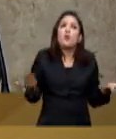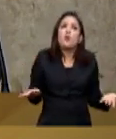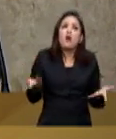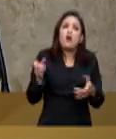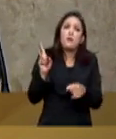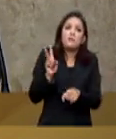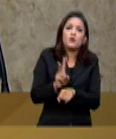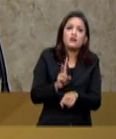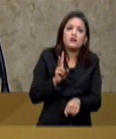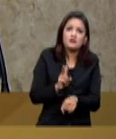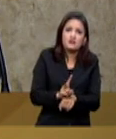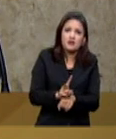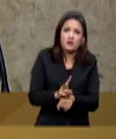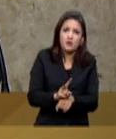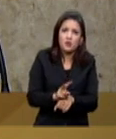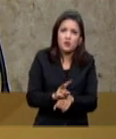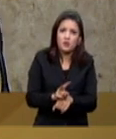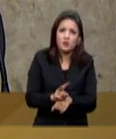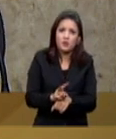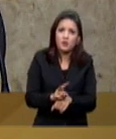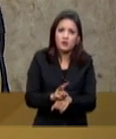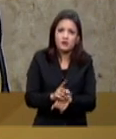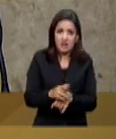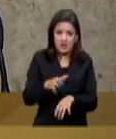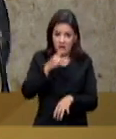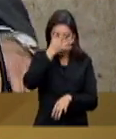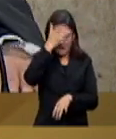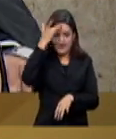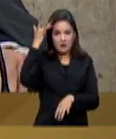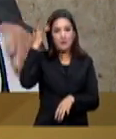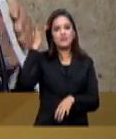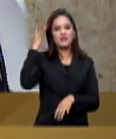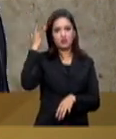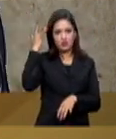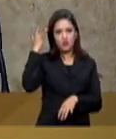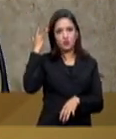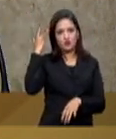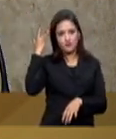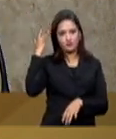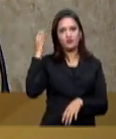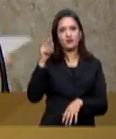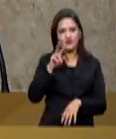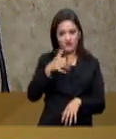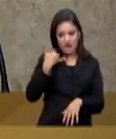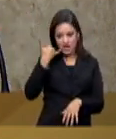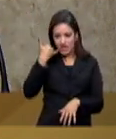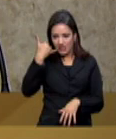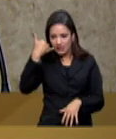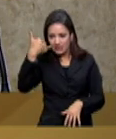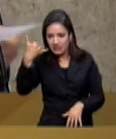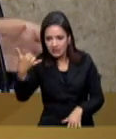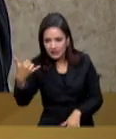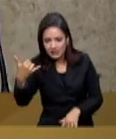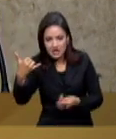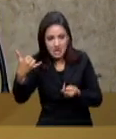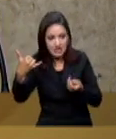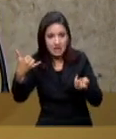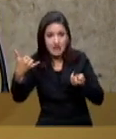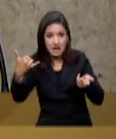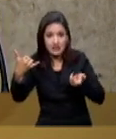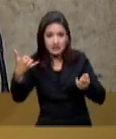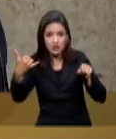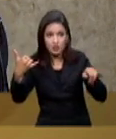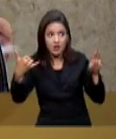merecer um cidadão que se dispõe a acionar órgãos públicos de emergência, causando pânico,